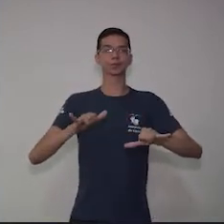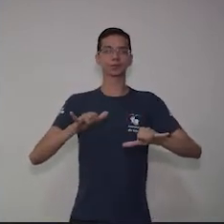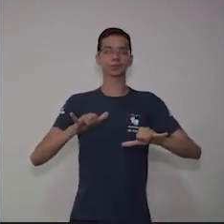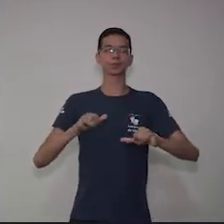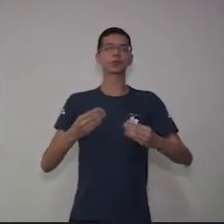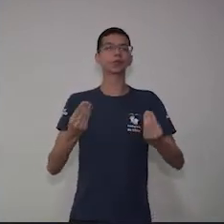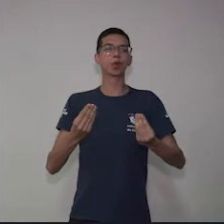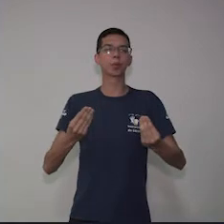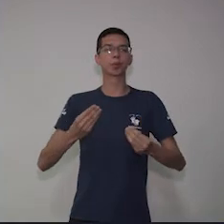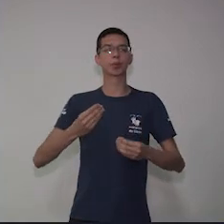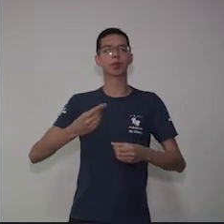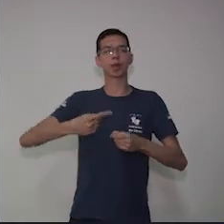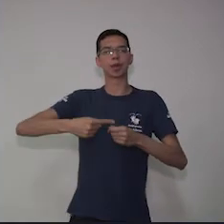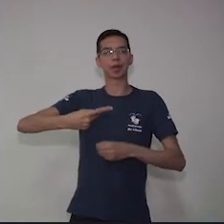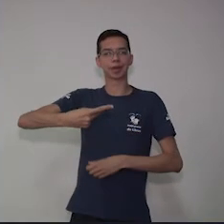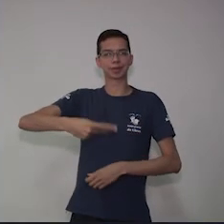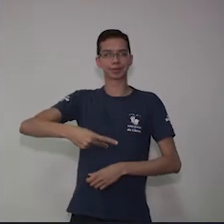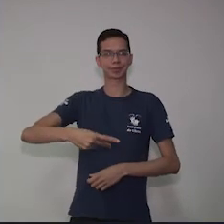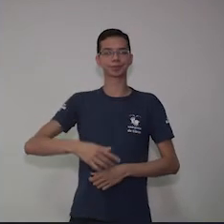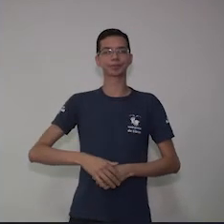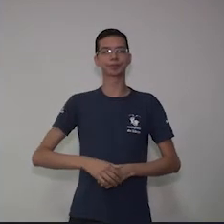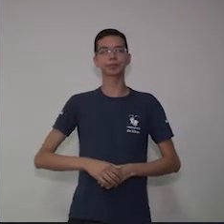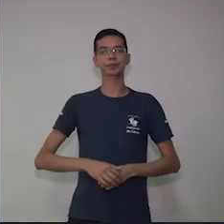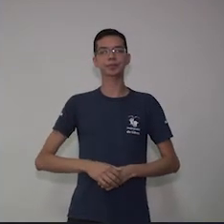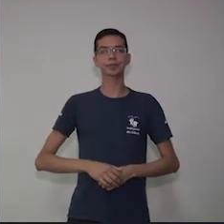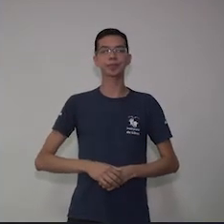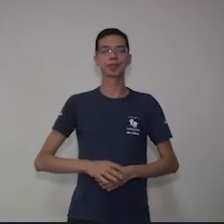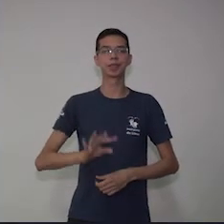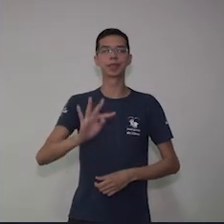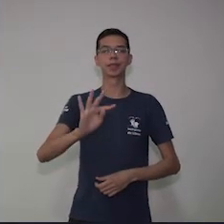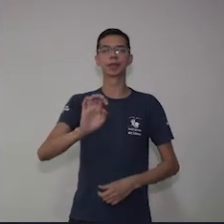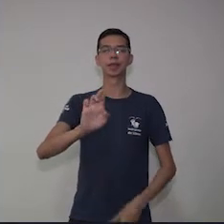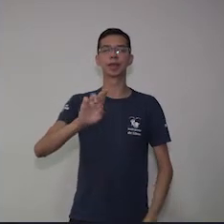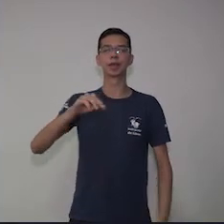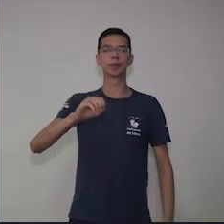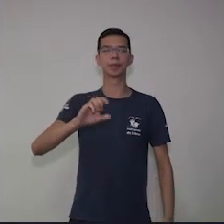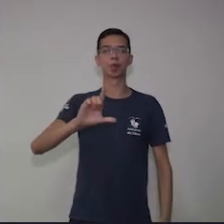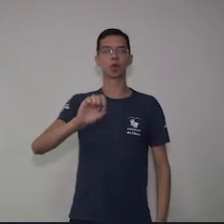no município. Como a gente pode ver nesse gráfico,